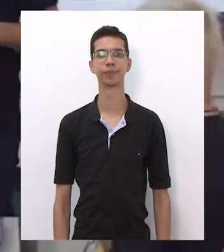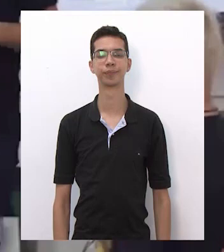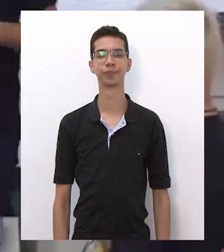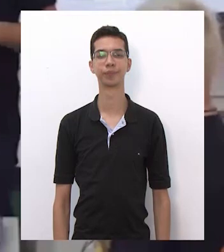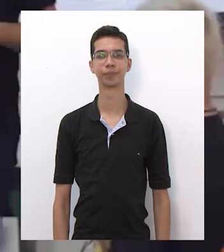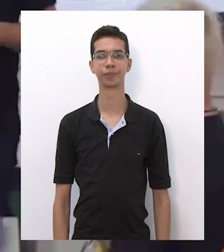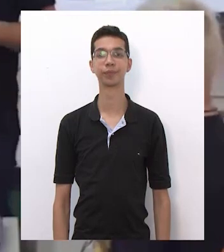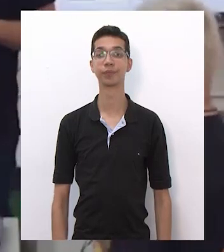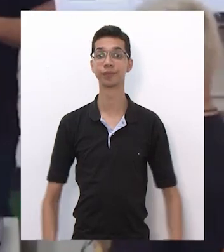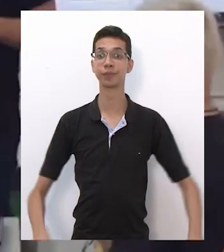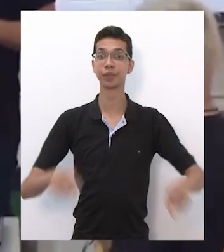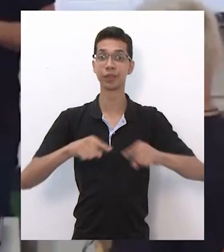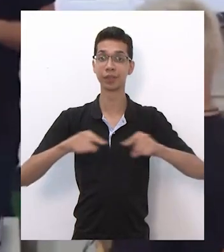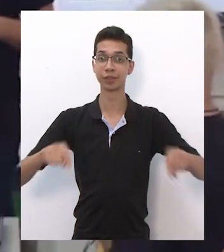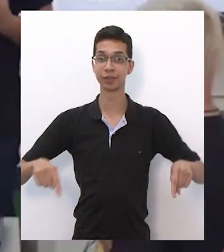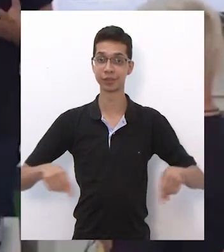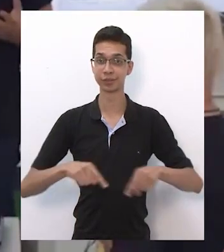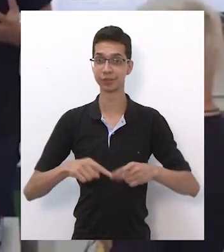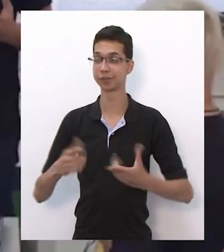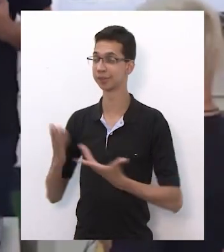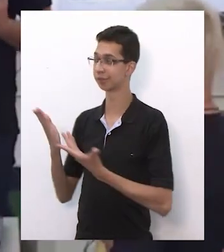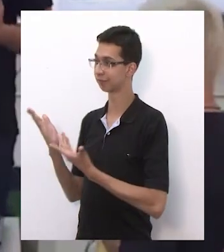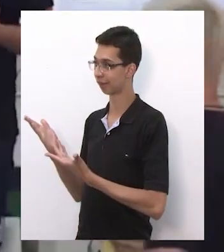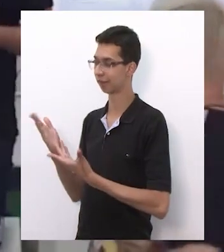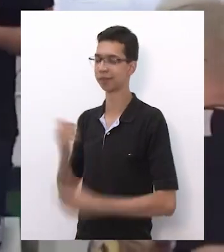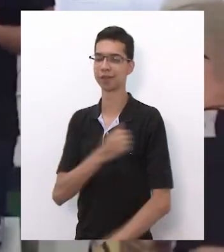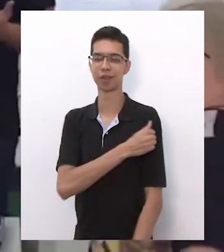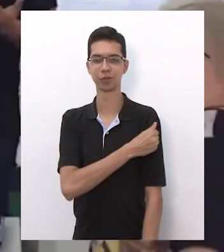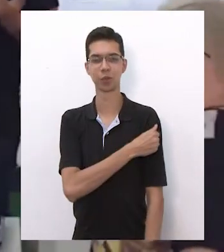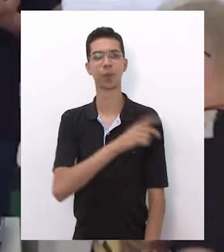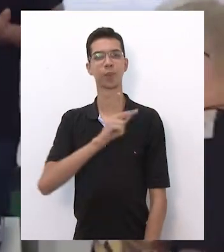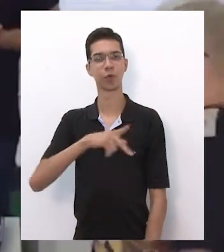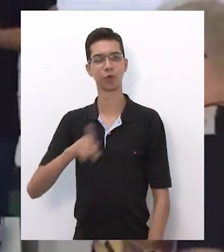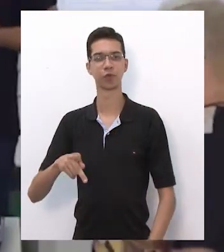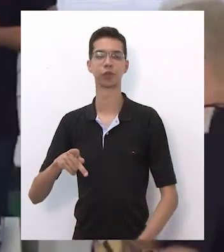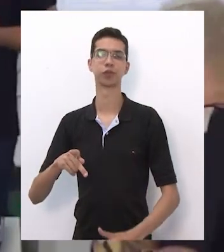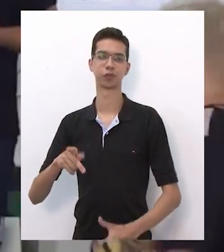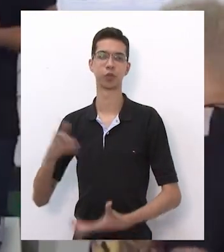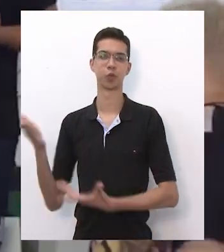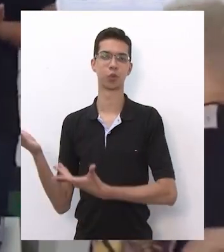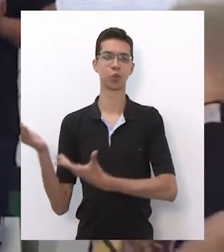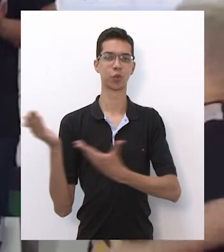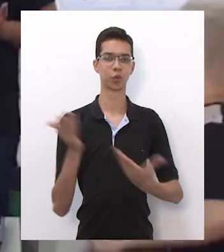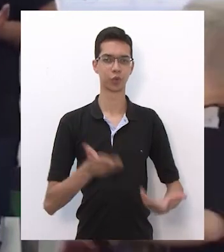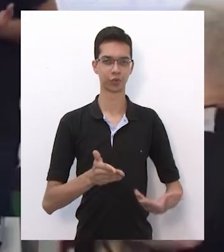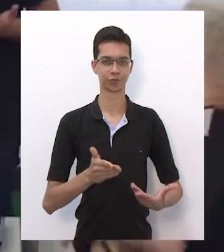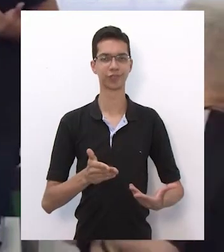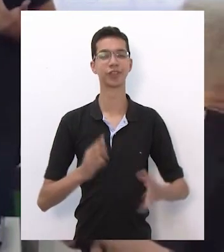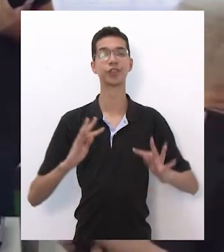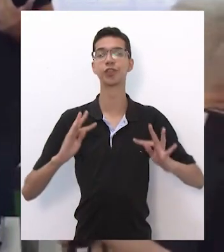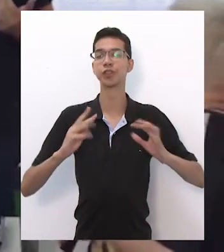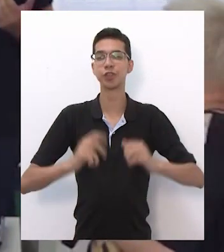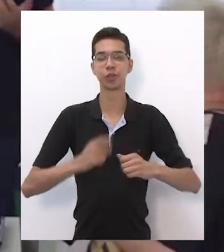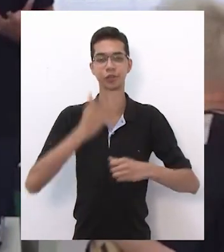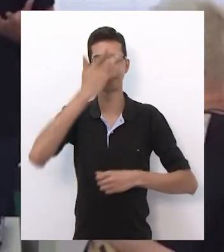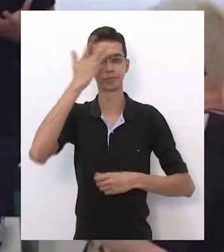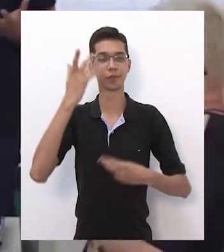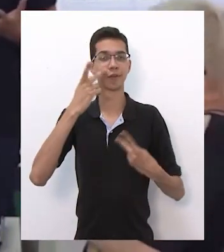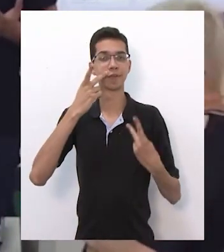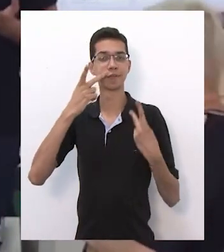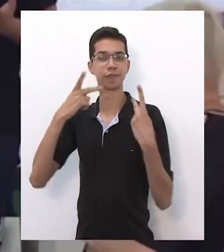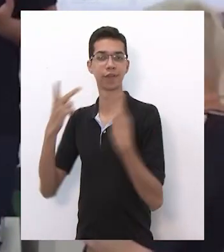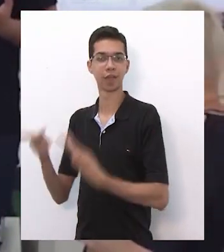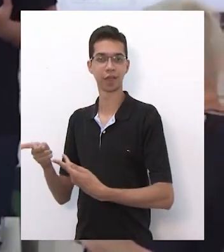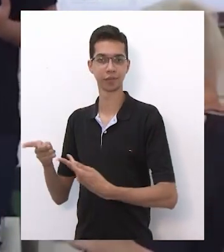Essa é a sala onde nós convidamos alunos, professores, todos os nossos visitantes a construírem algum objeto